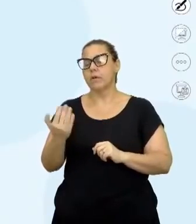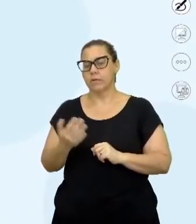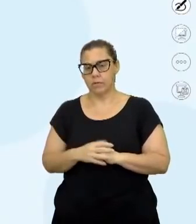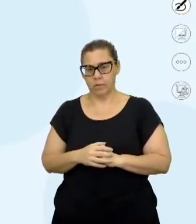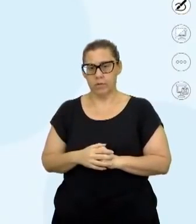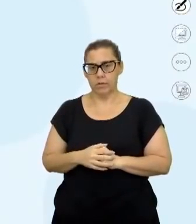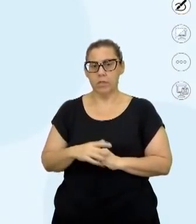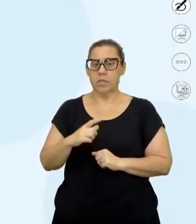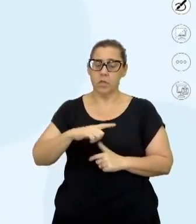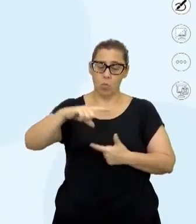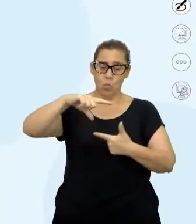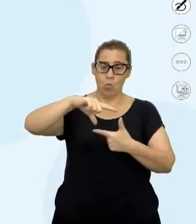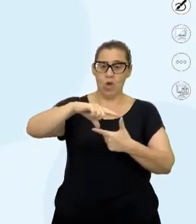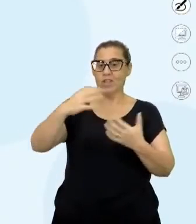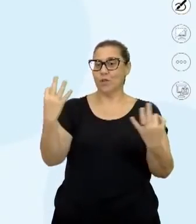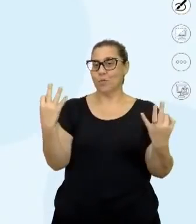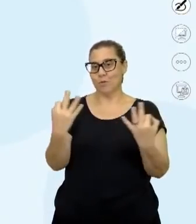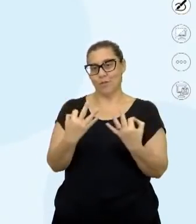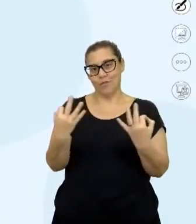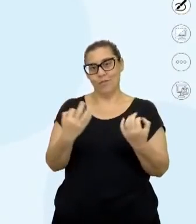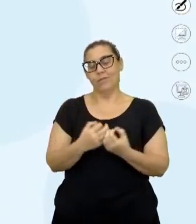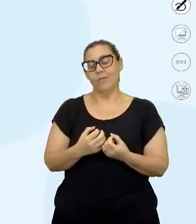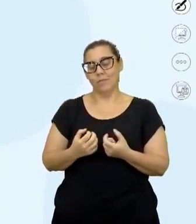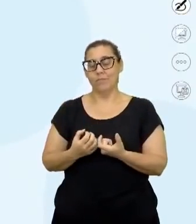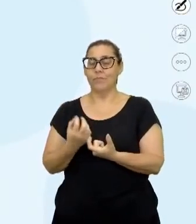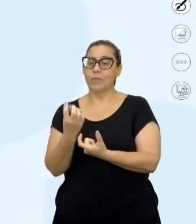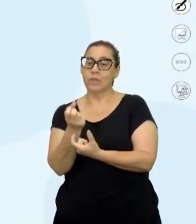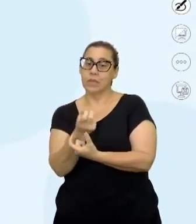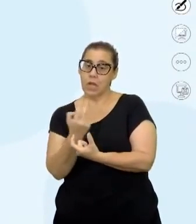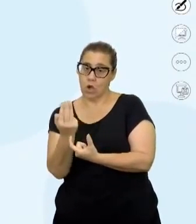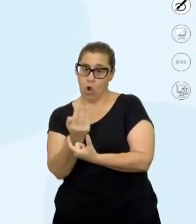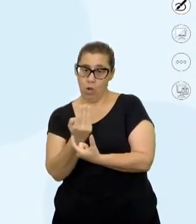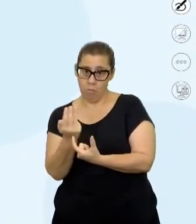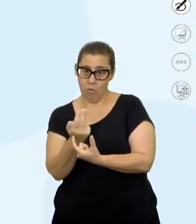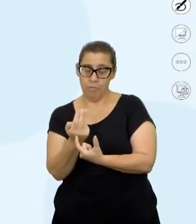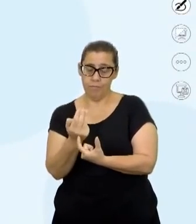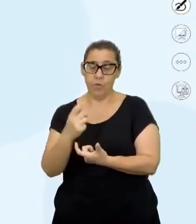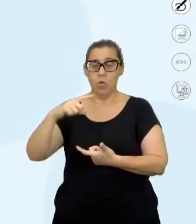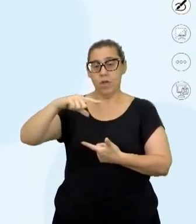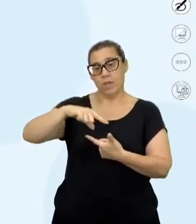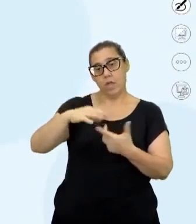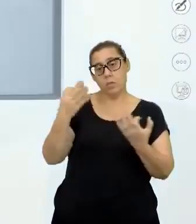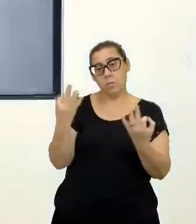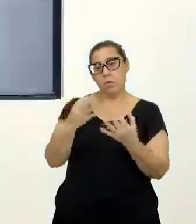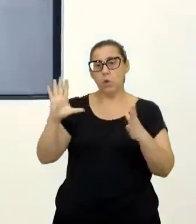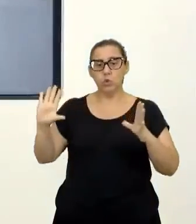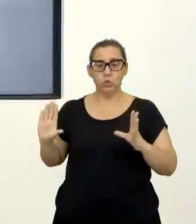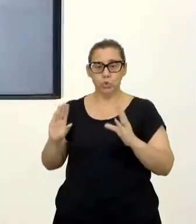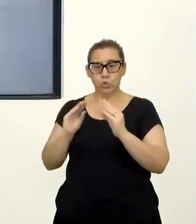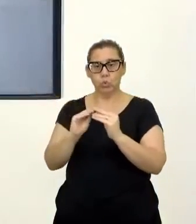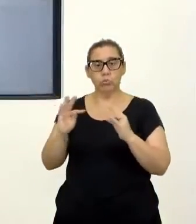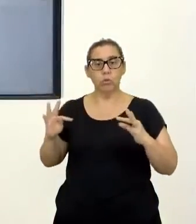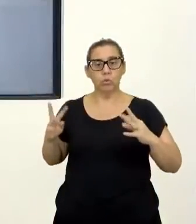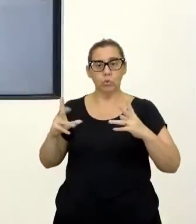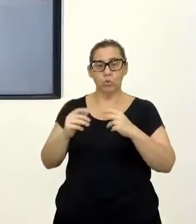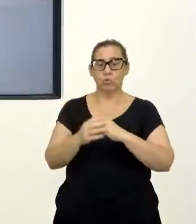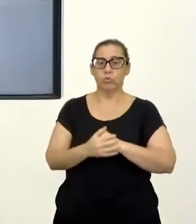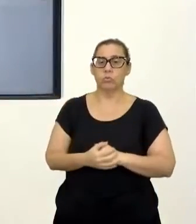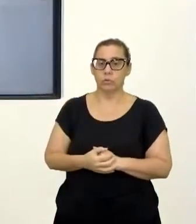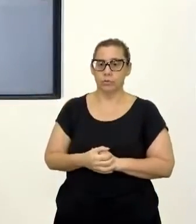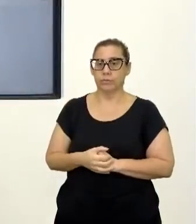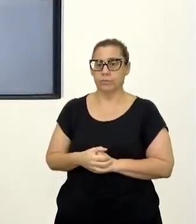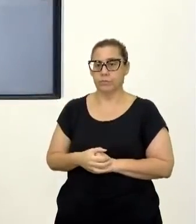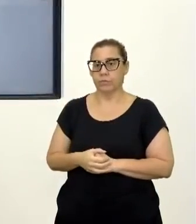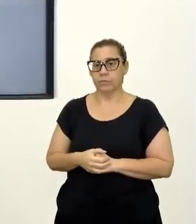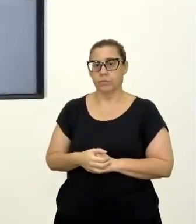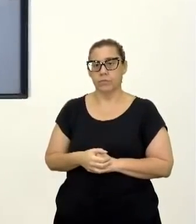que dar um quadrado perfeito. Por isso chama trinômio quadrado perfeito. Então, o que a gente faz? Junta todas as peças, ó. Se eu juntar